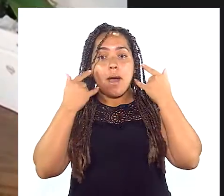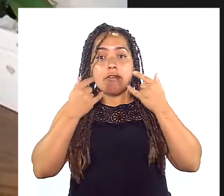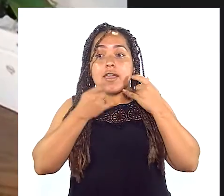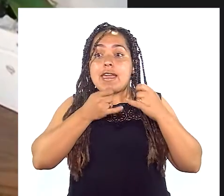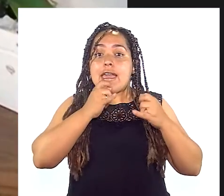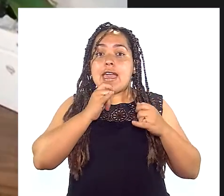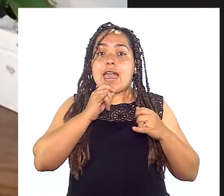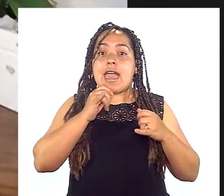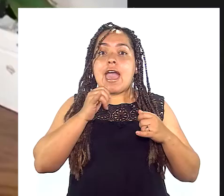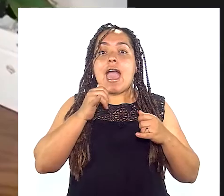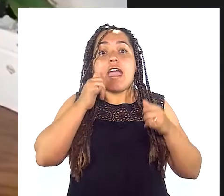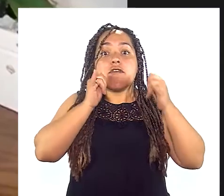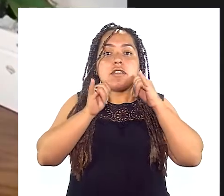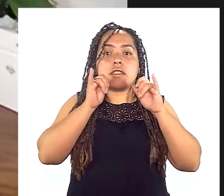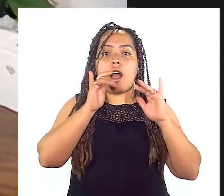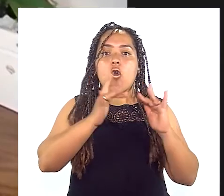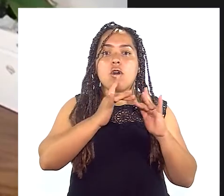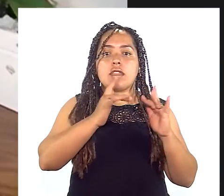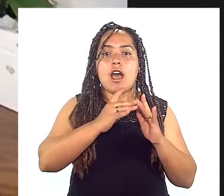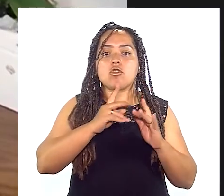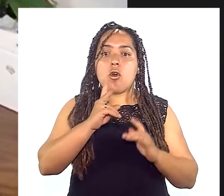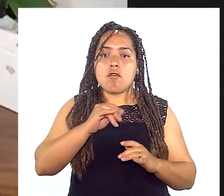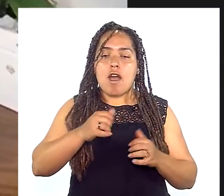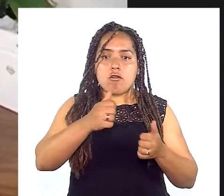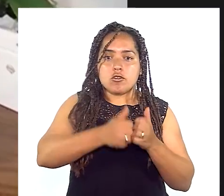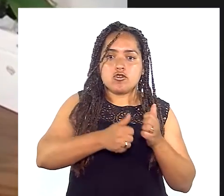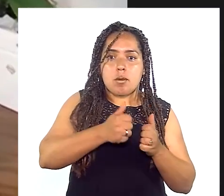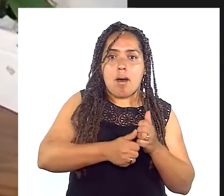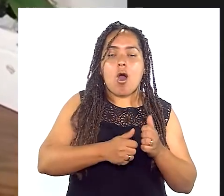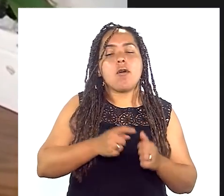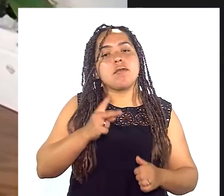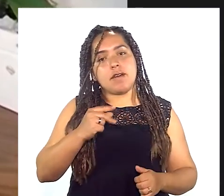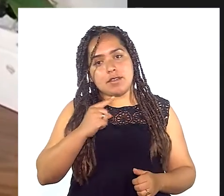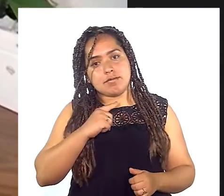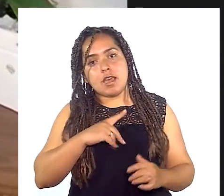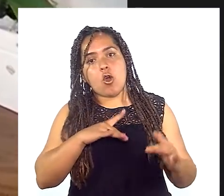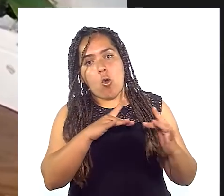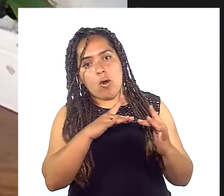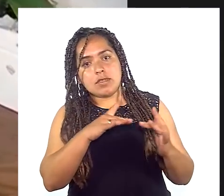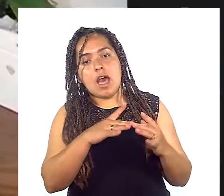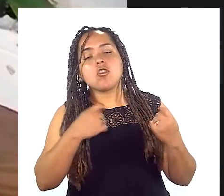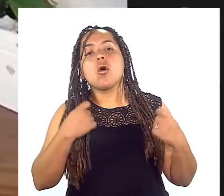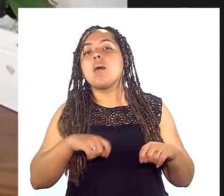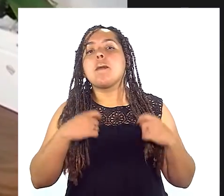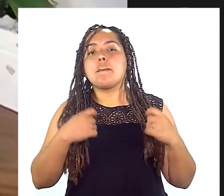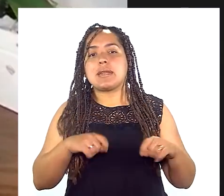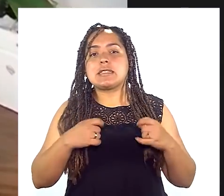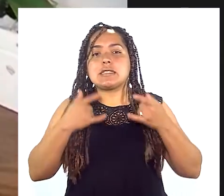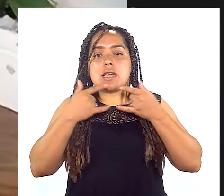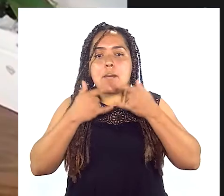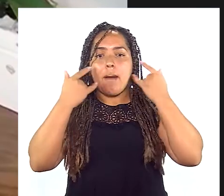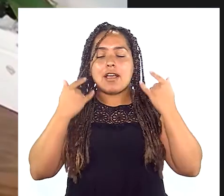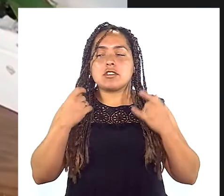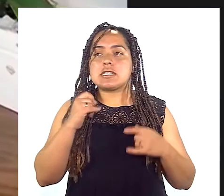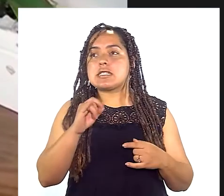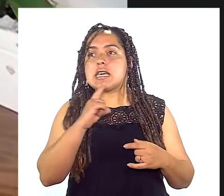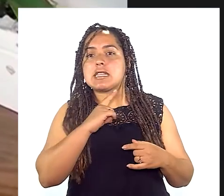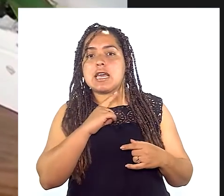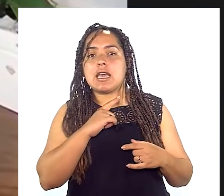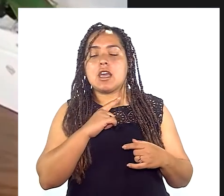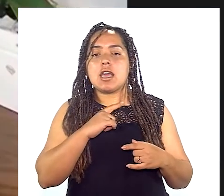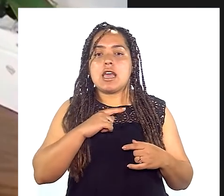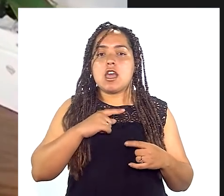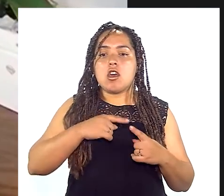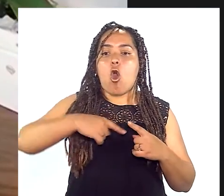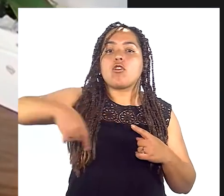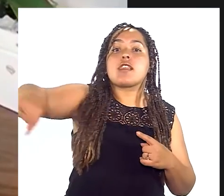são atividades que, se você puder retirar a máscara, evitar atividades de contato. Então, claro, se vai jogar futebol, que você vai ter o contato, o ideal